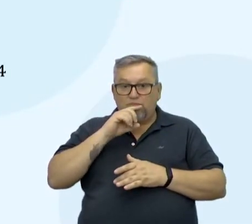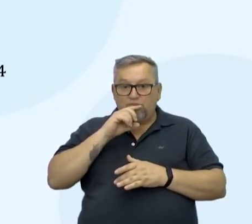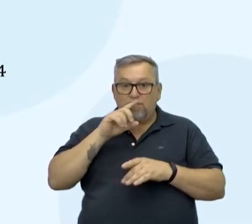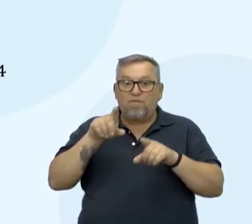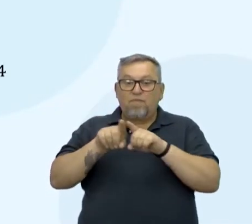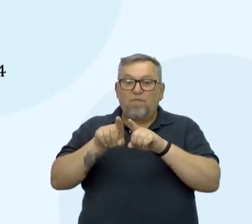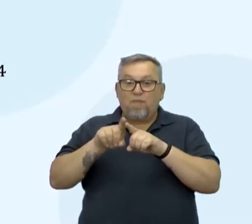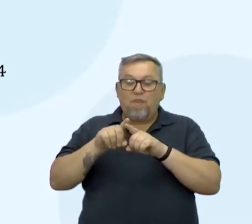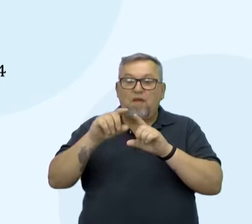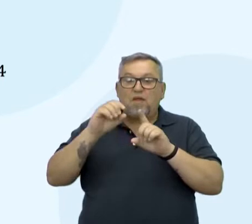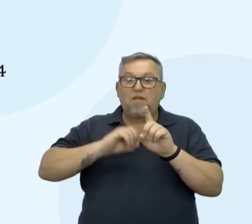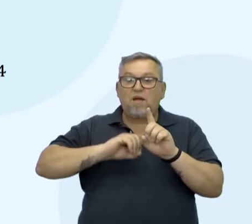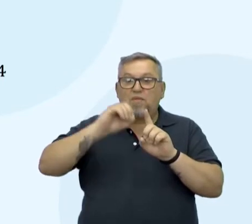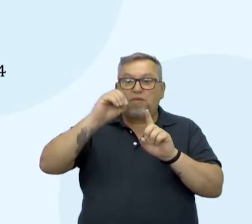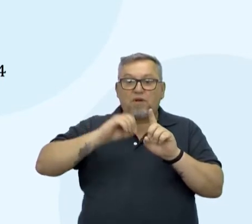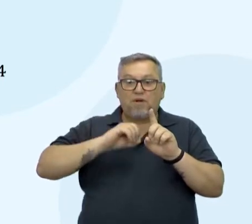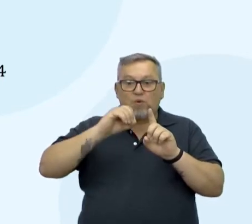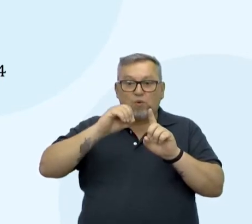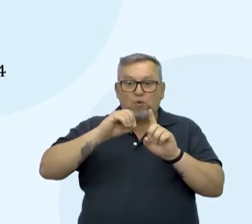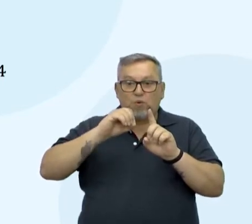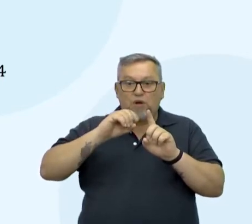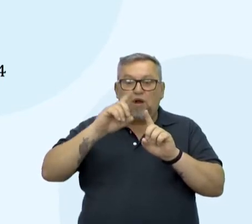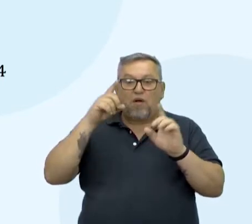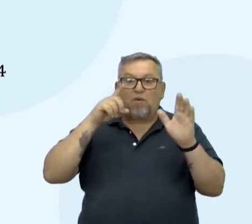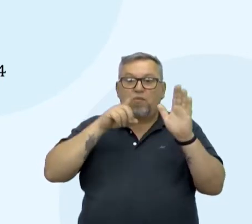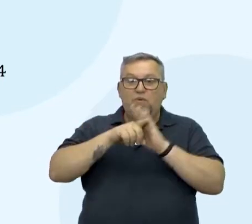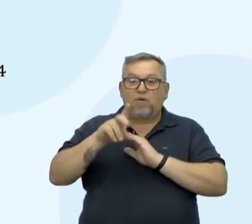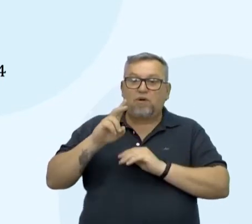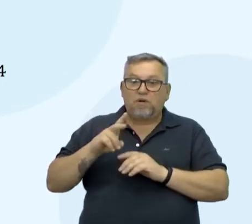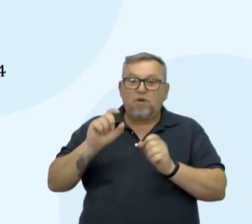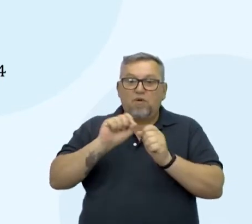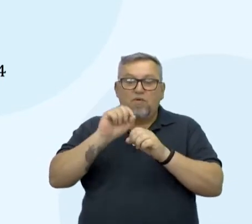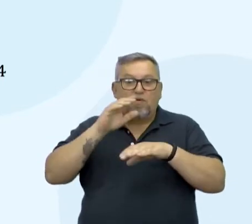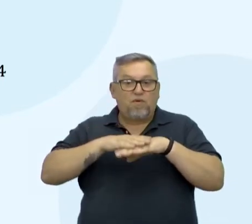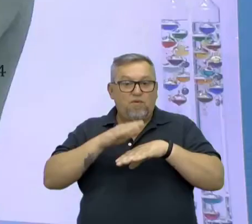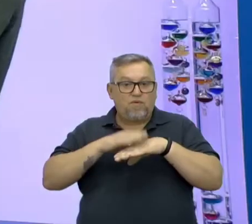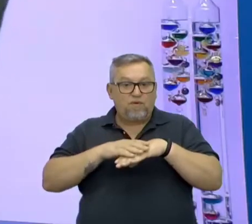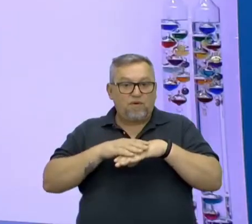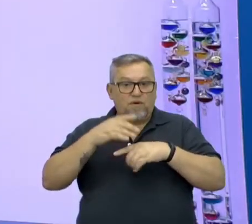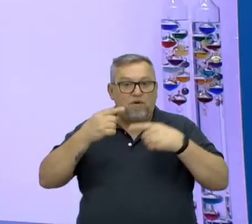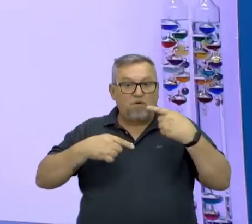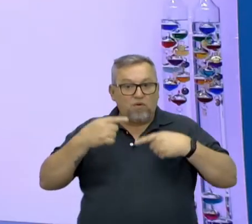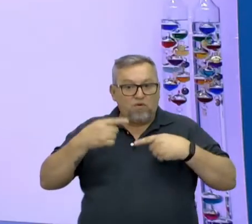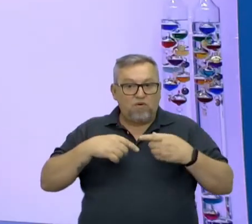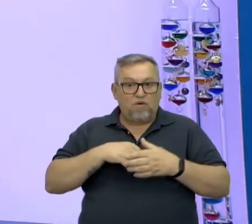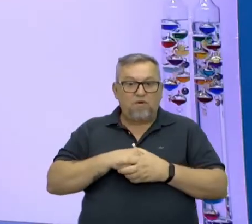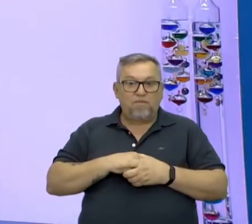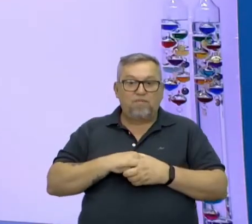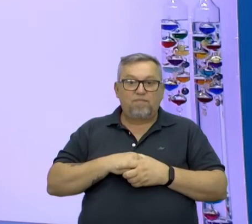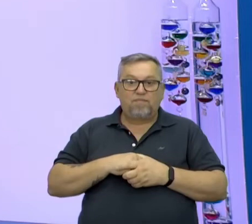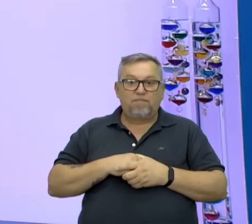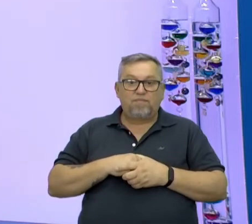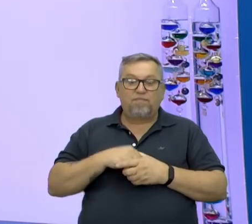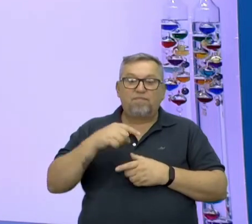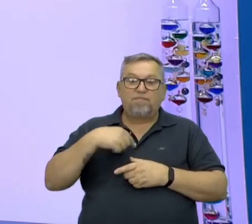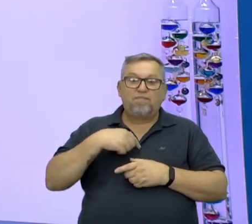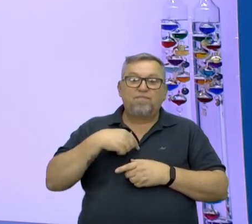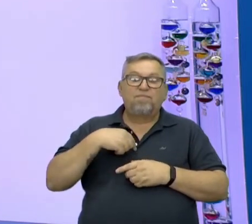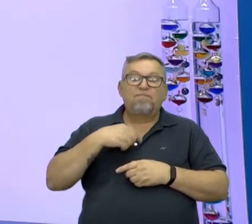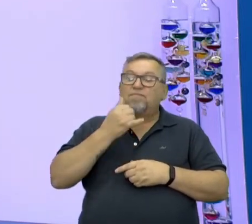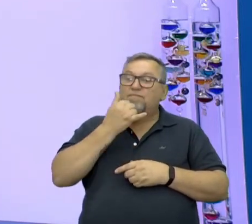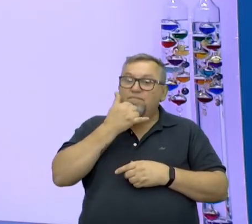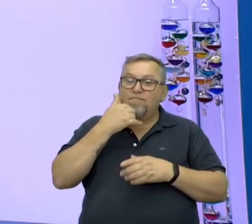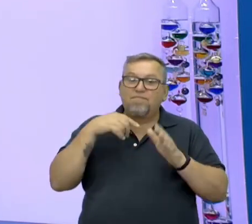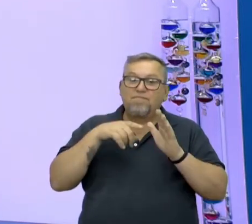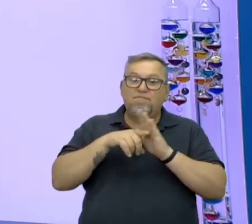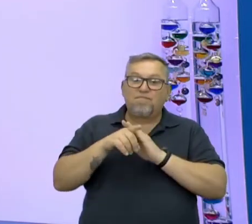a temperatura? É uma pergunta que sempre foi feita e discutida, Gibalina. Os físicos e os cientistas perguntaram,